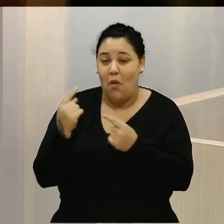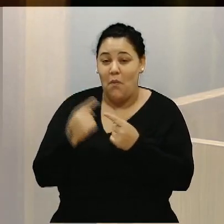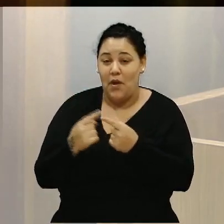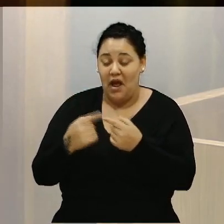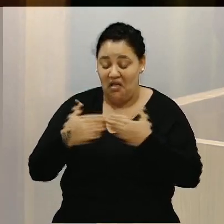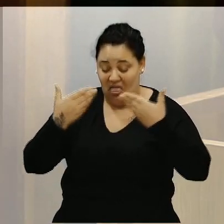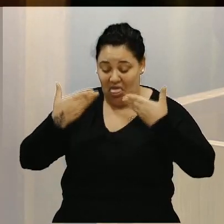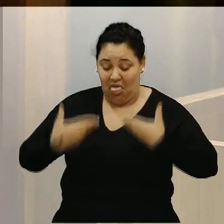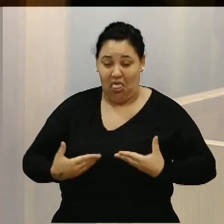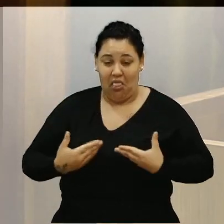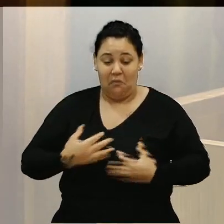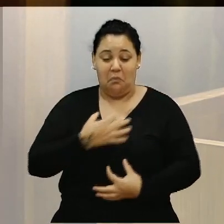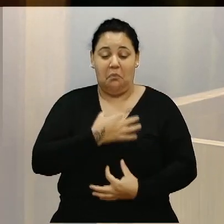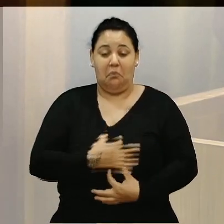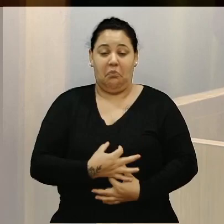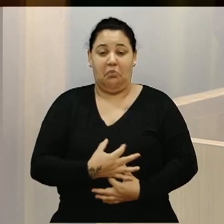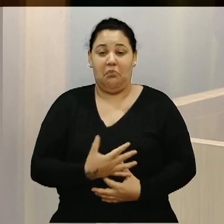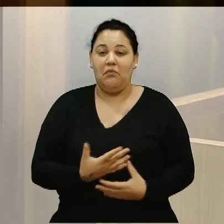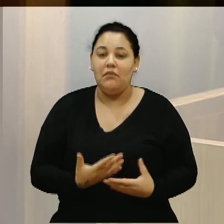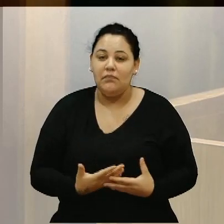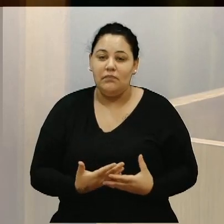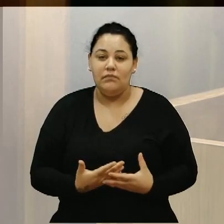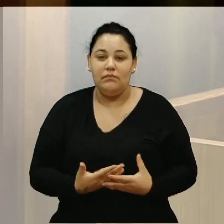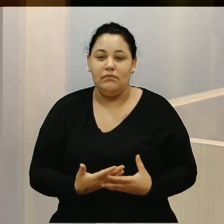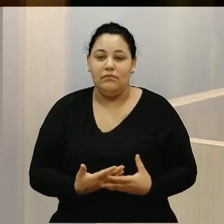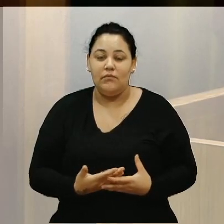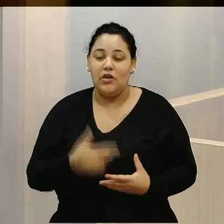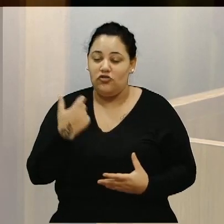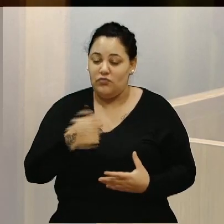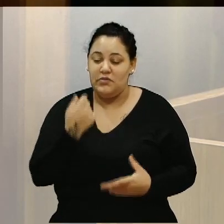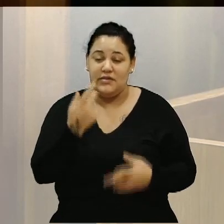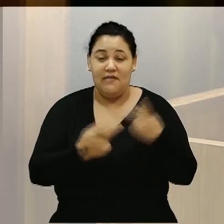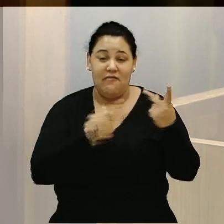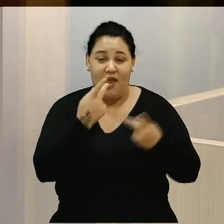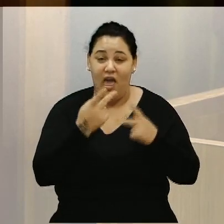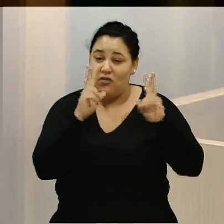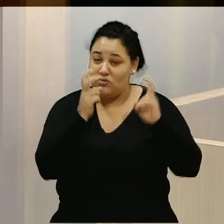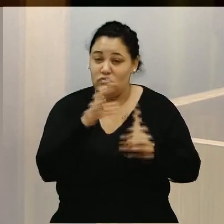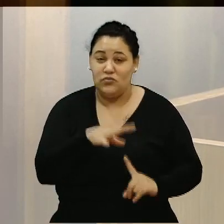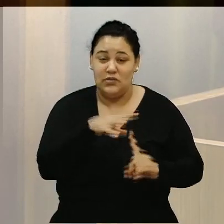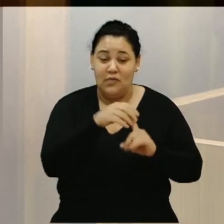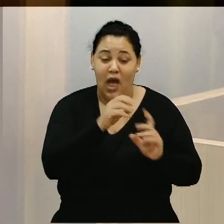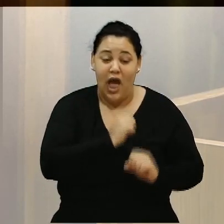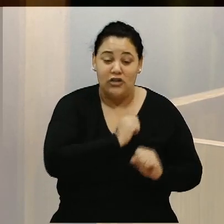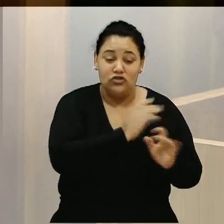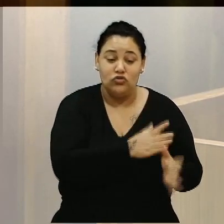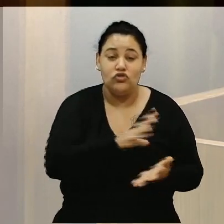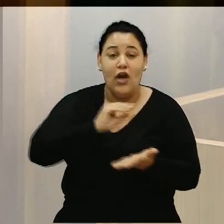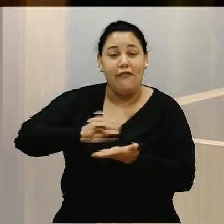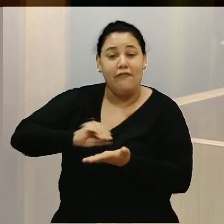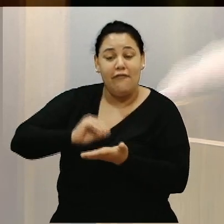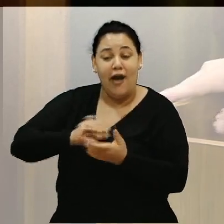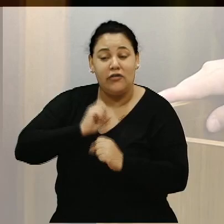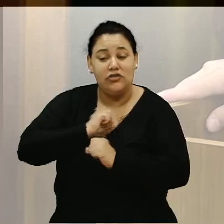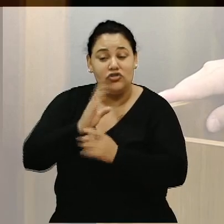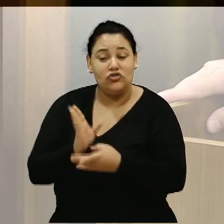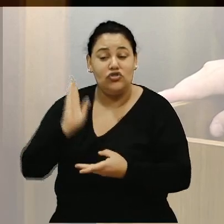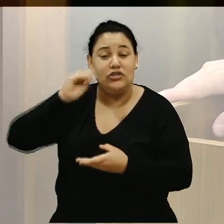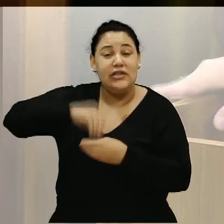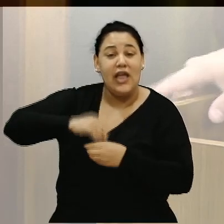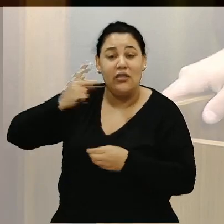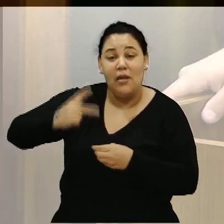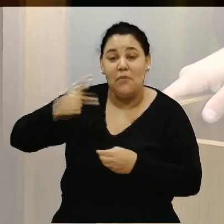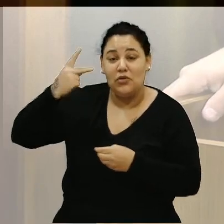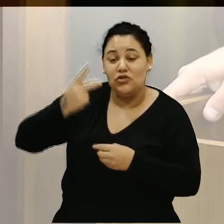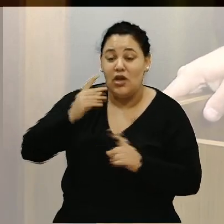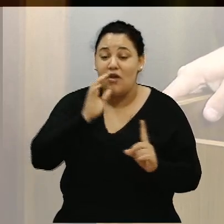Então isso nós temos que trazer para a baila. As atitudes ou a falta de atitudes na política